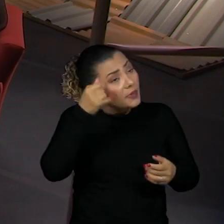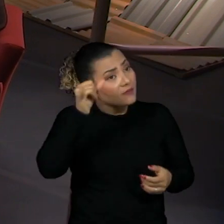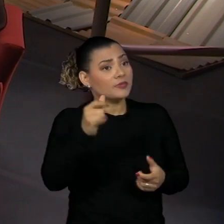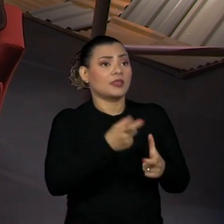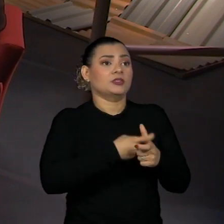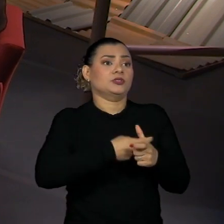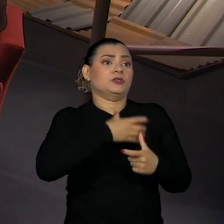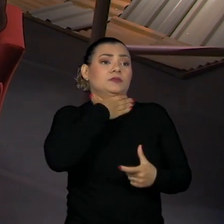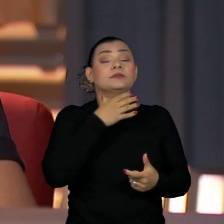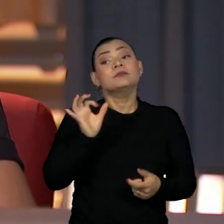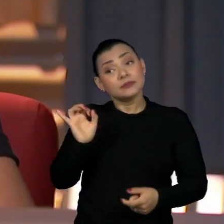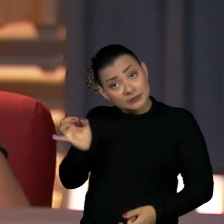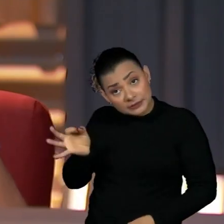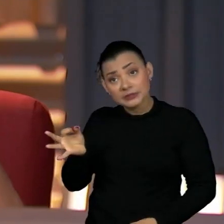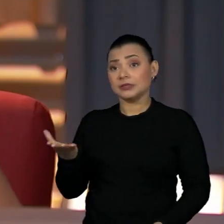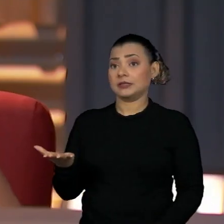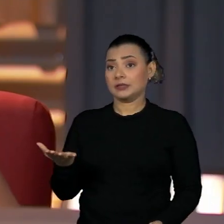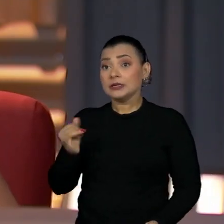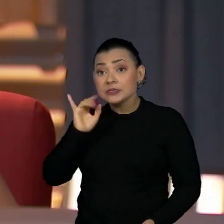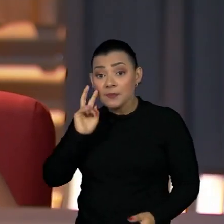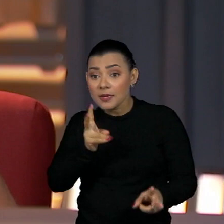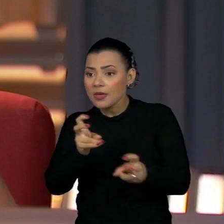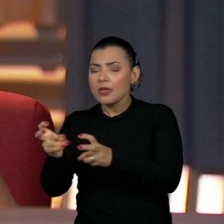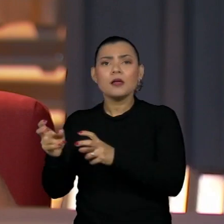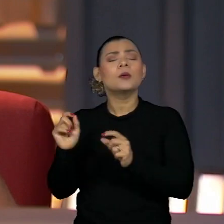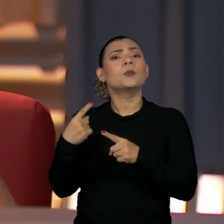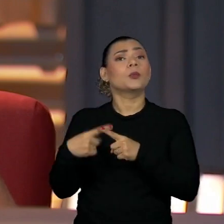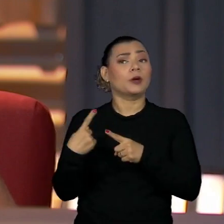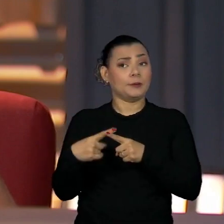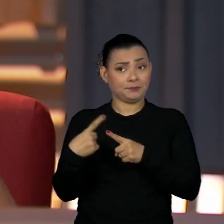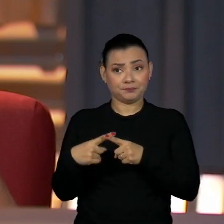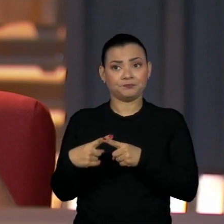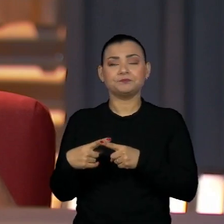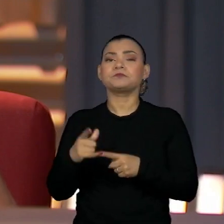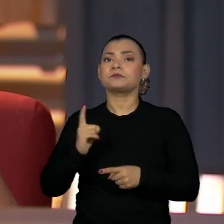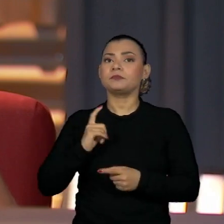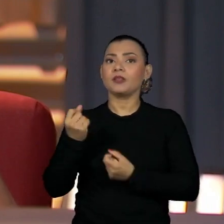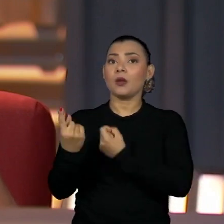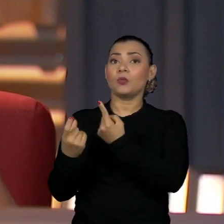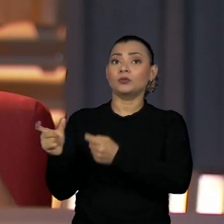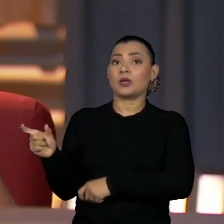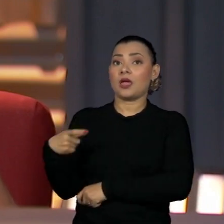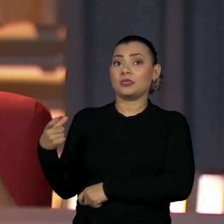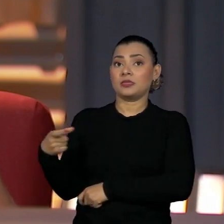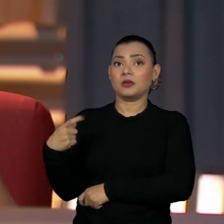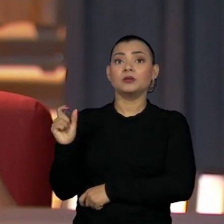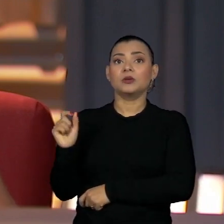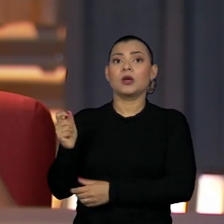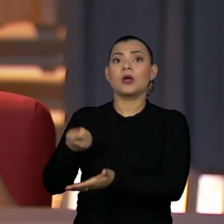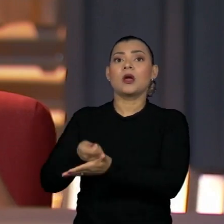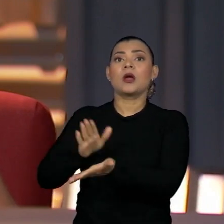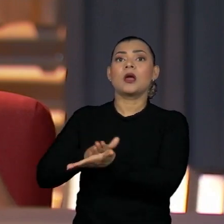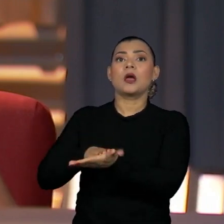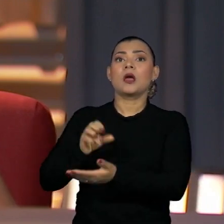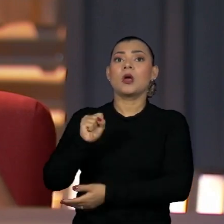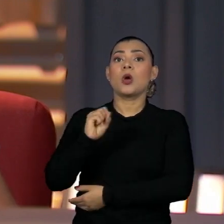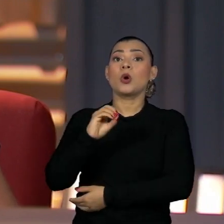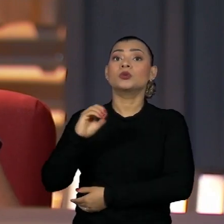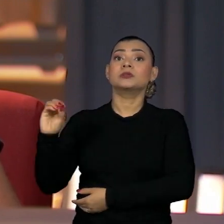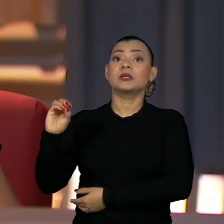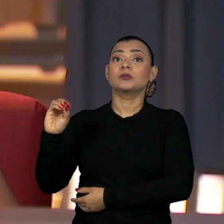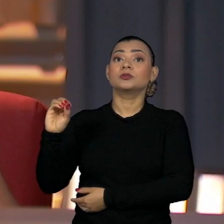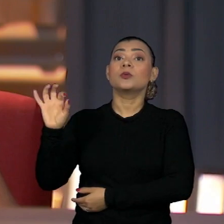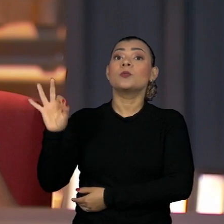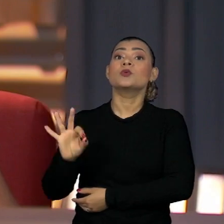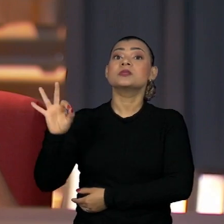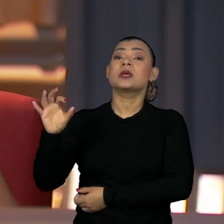entrar... Porque se a gente olhar, é muito louco, porque existem operadoras de cartão de crédito que chegam a cobrar 800% de juros no